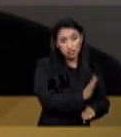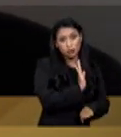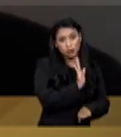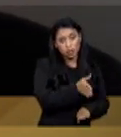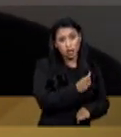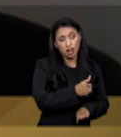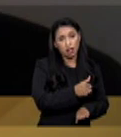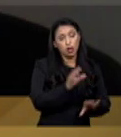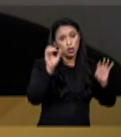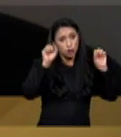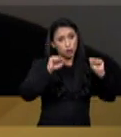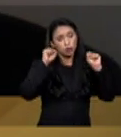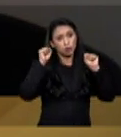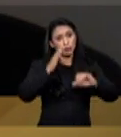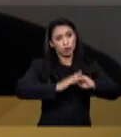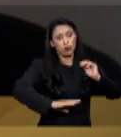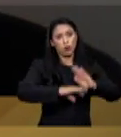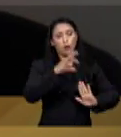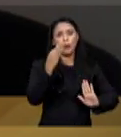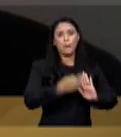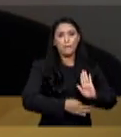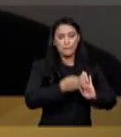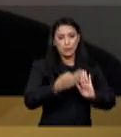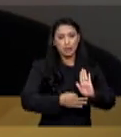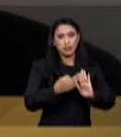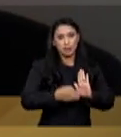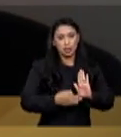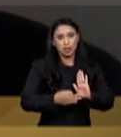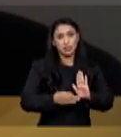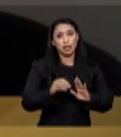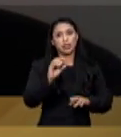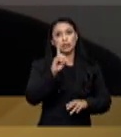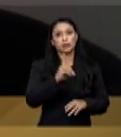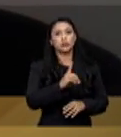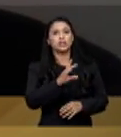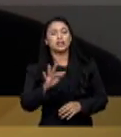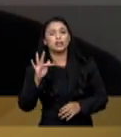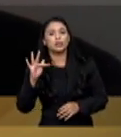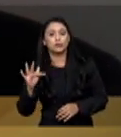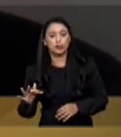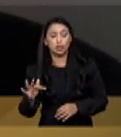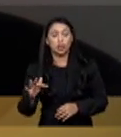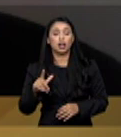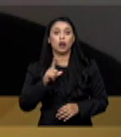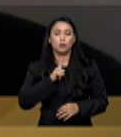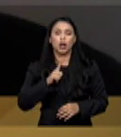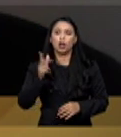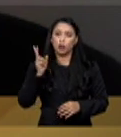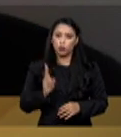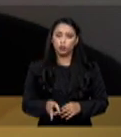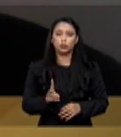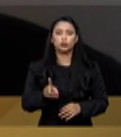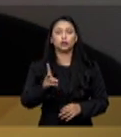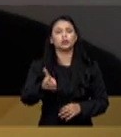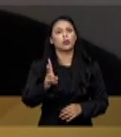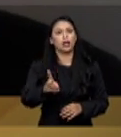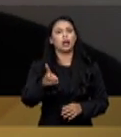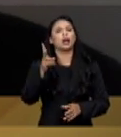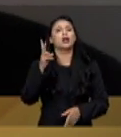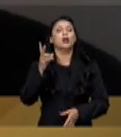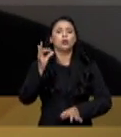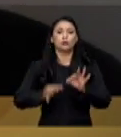definiu a competência da seção judiciária do Distrito Federal para o processo e julgamento de